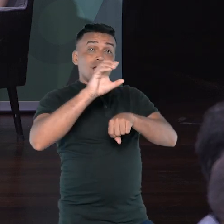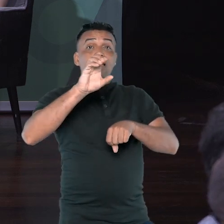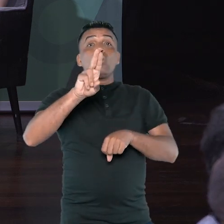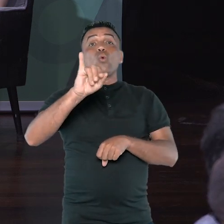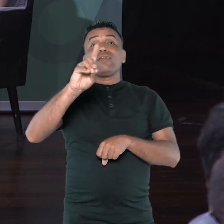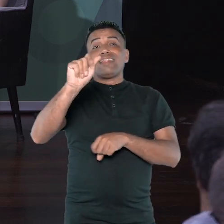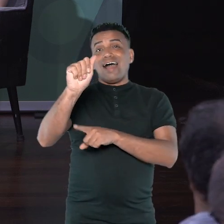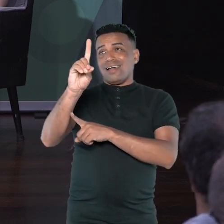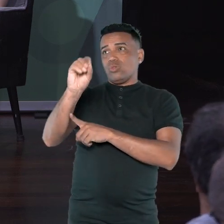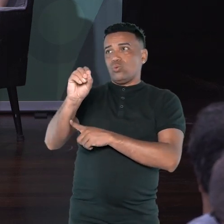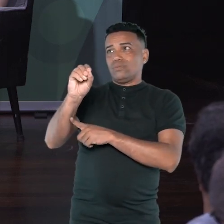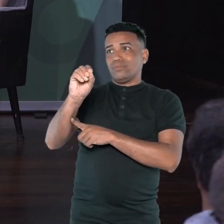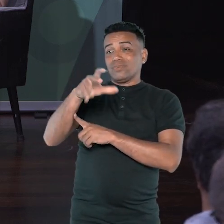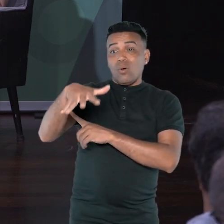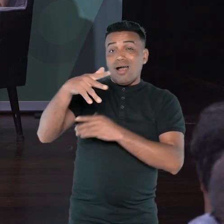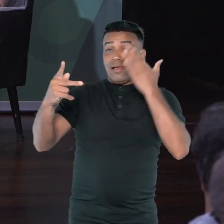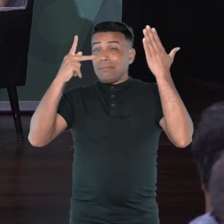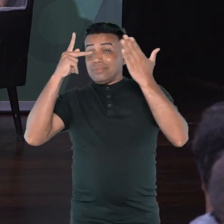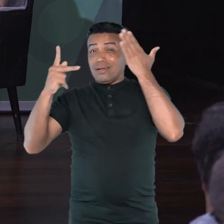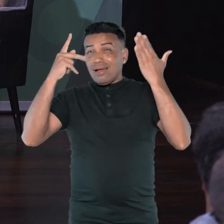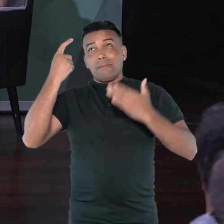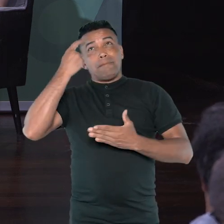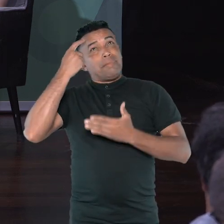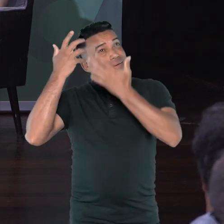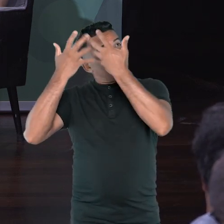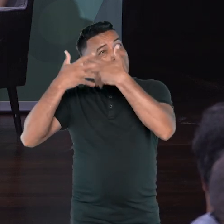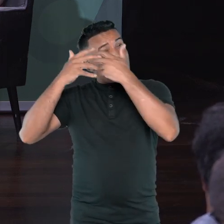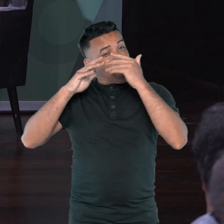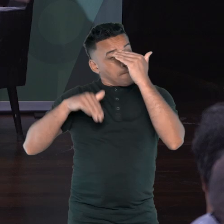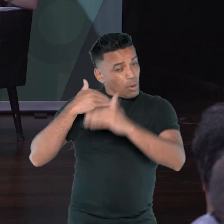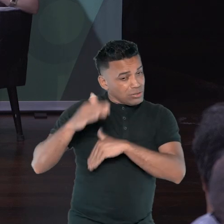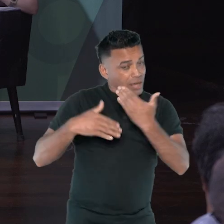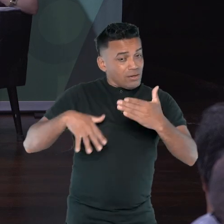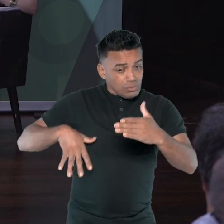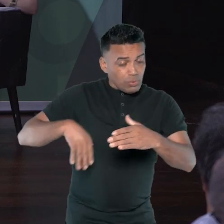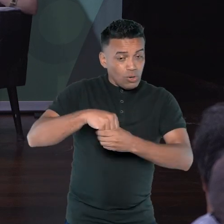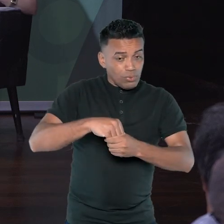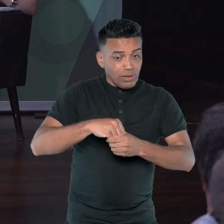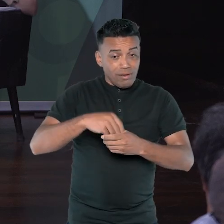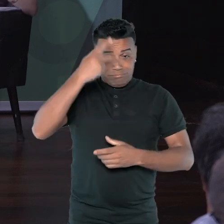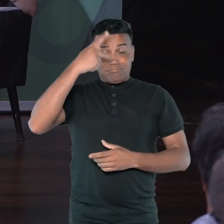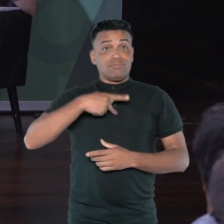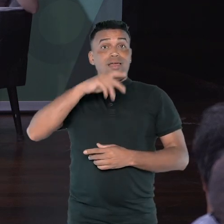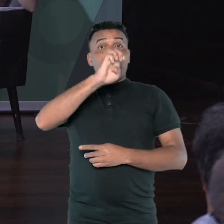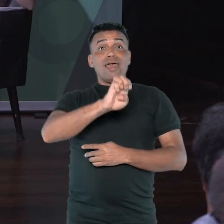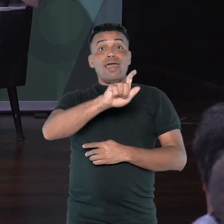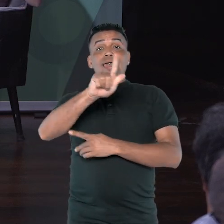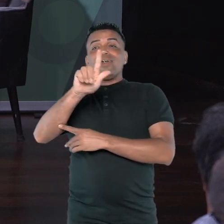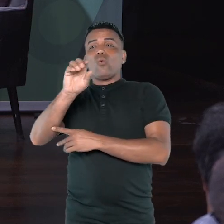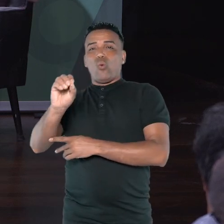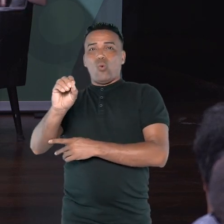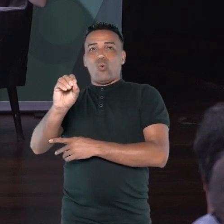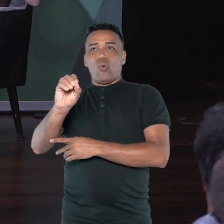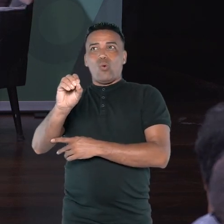parte da psicanálise mais preocupada em pensar os processos constitutivos do ego, o que, de alguma forma, façam